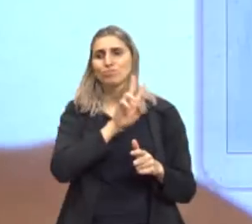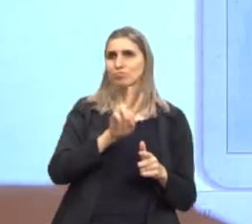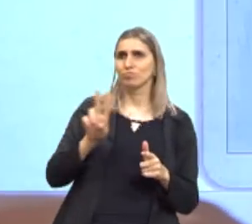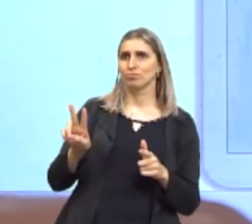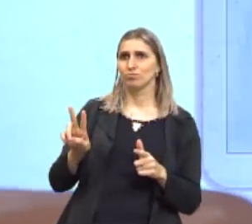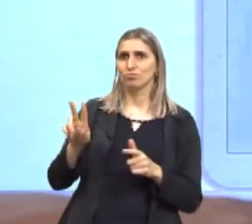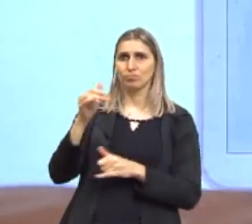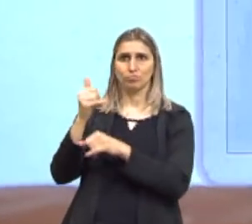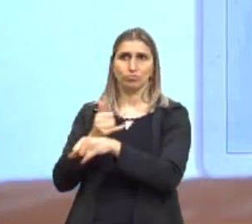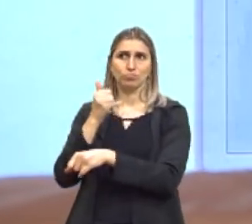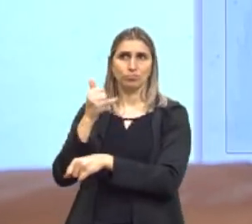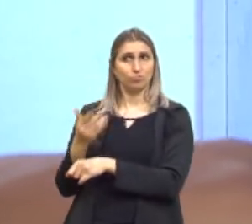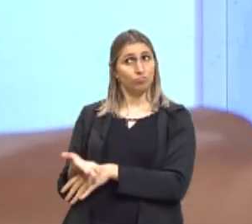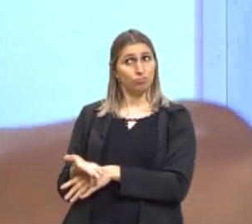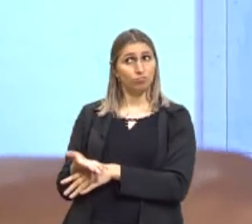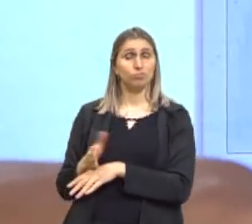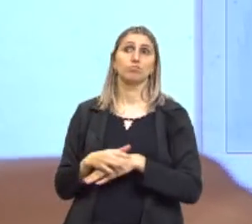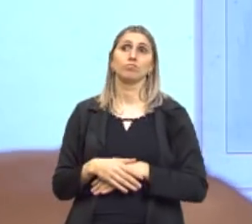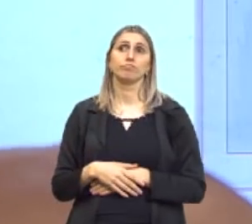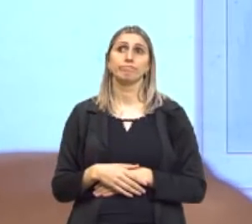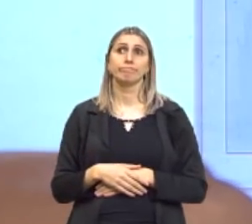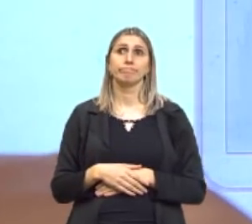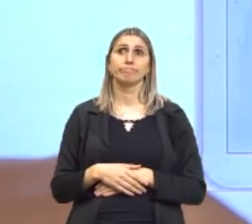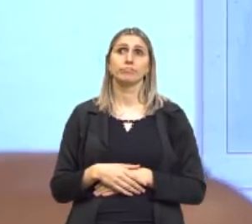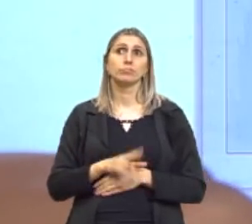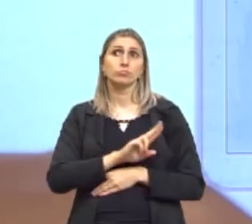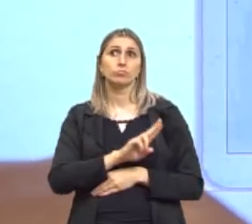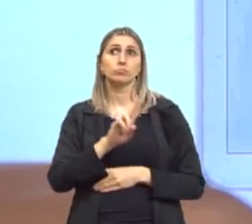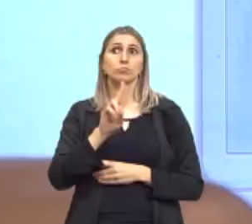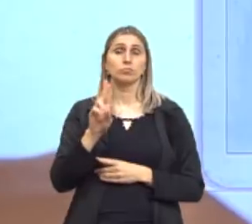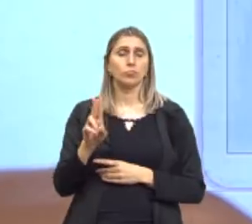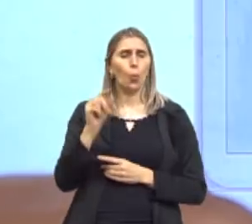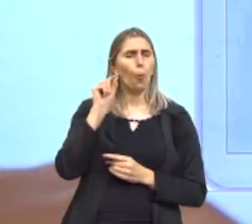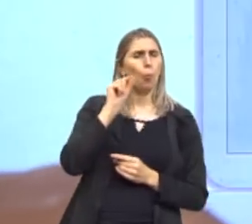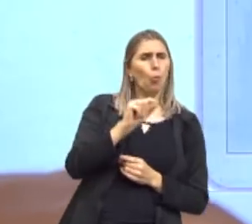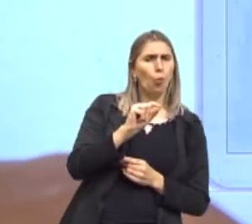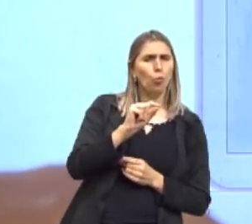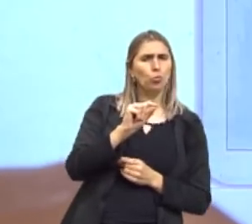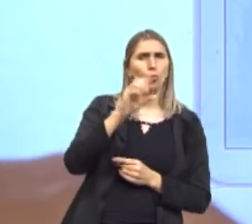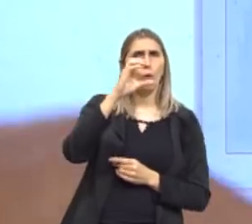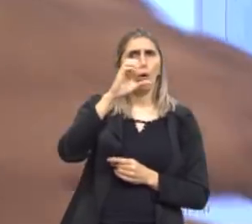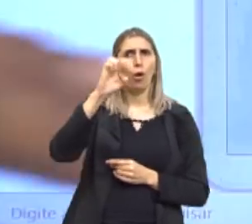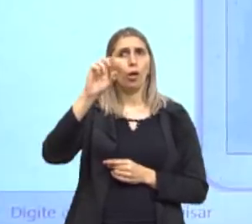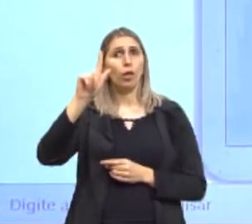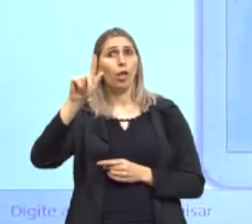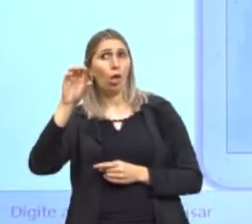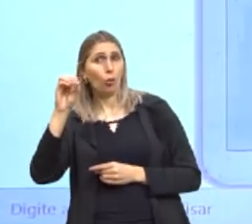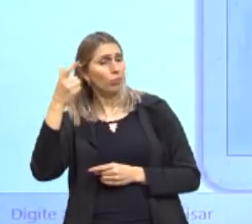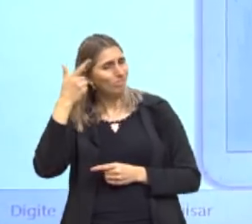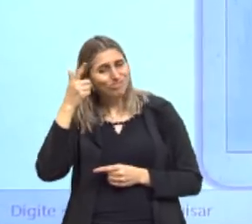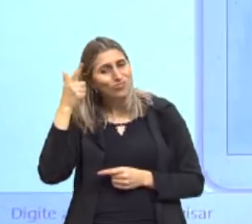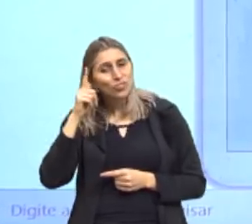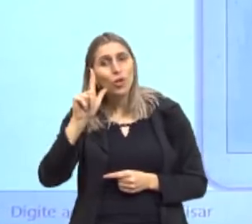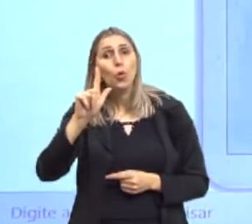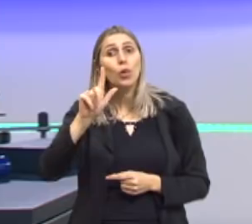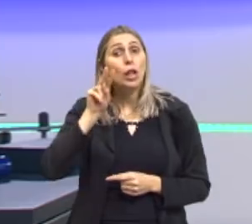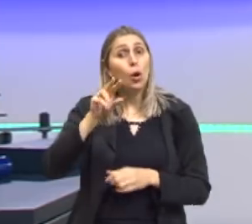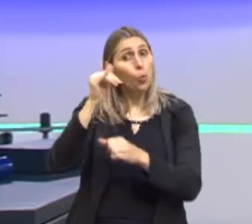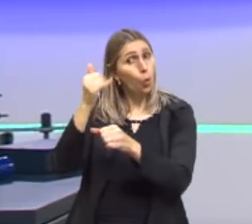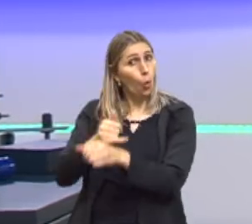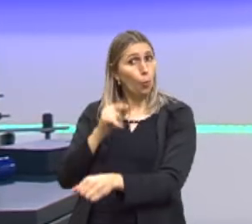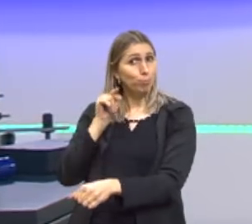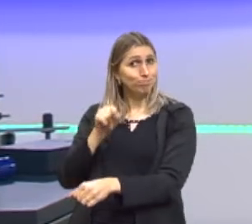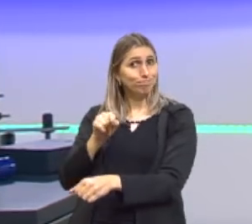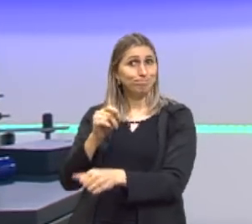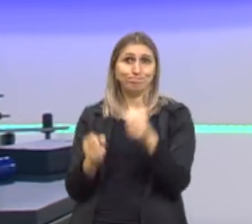esse objeto, né? Esse aqui é o chamado ponto cego da visão do objeto. Então, se for, por